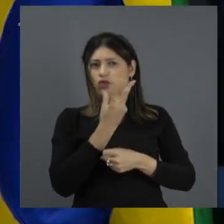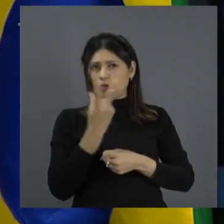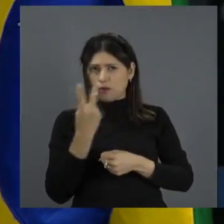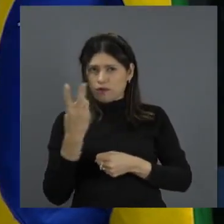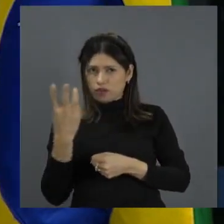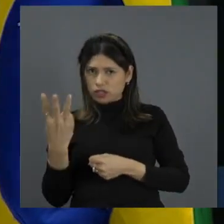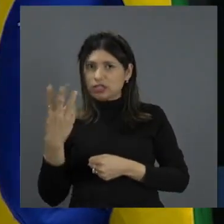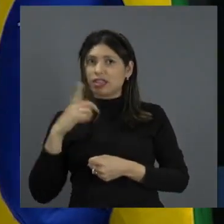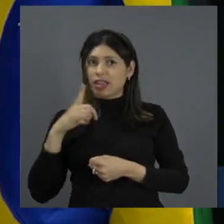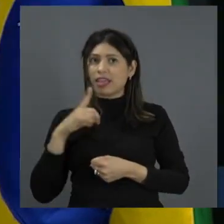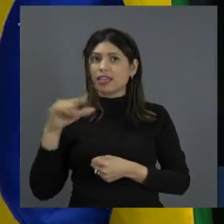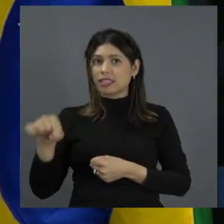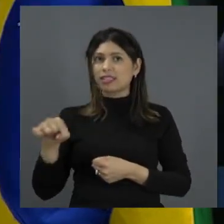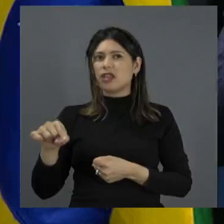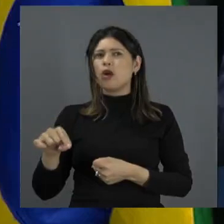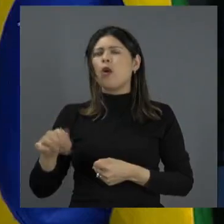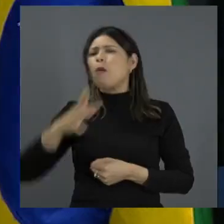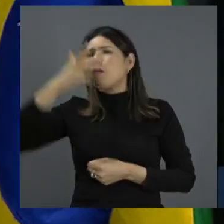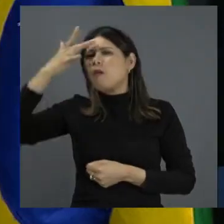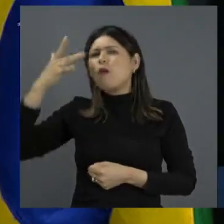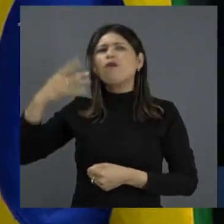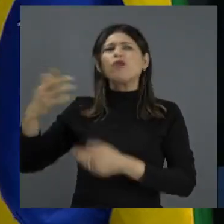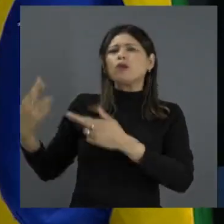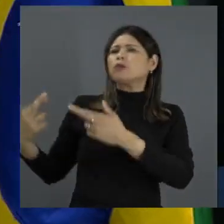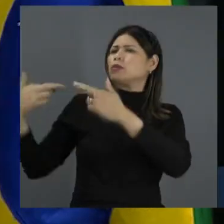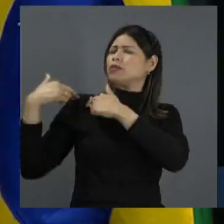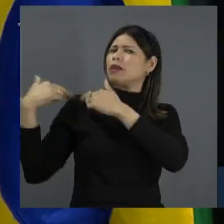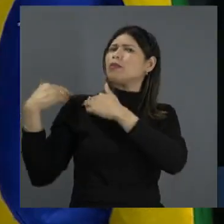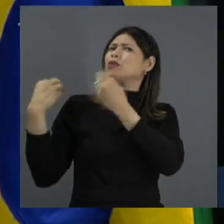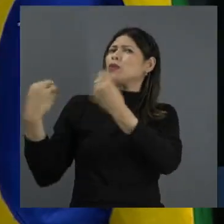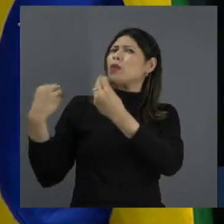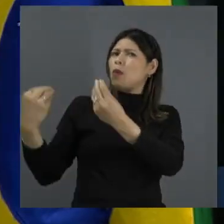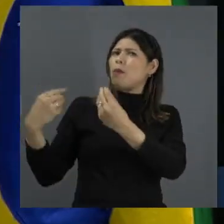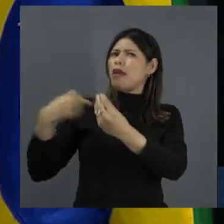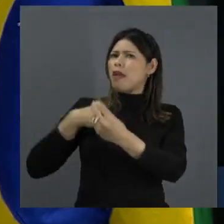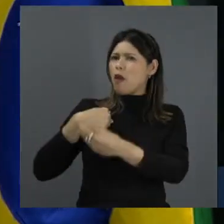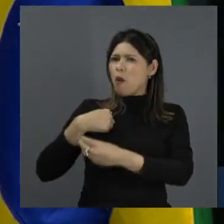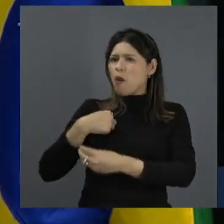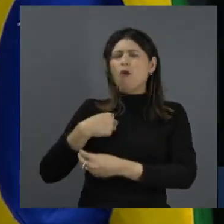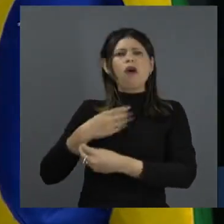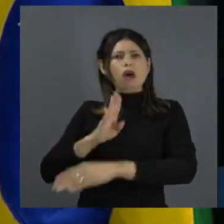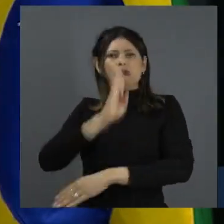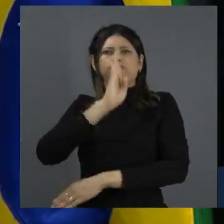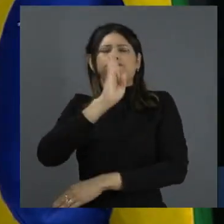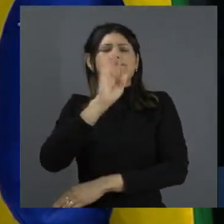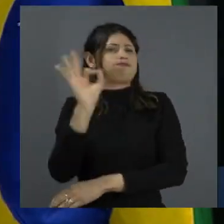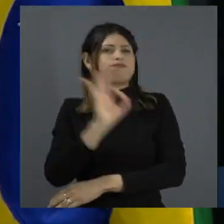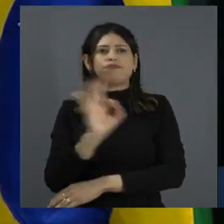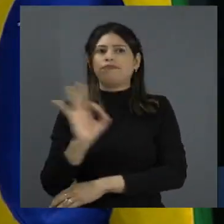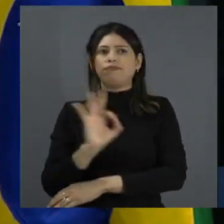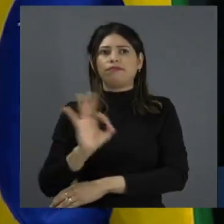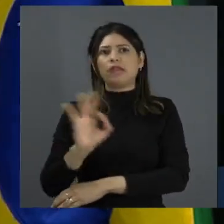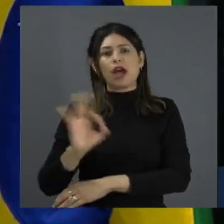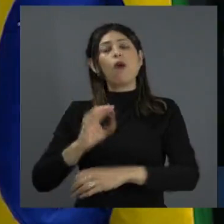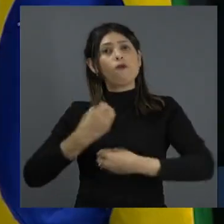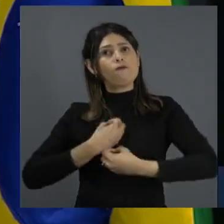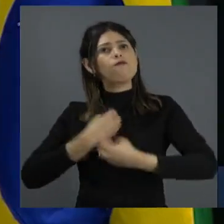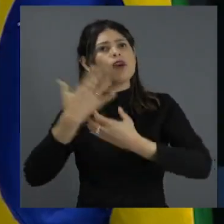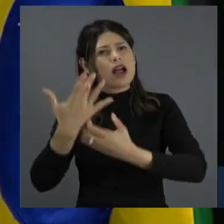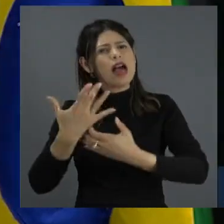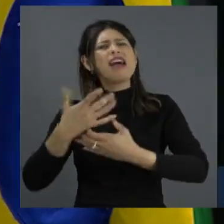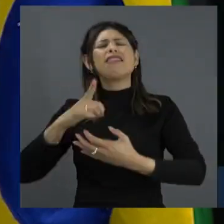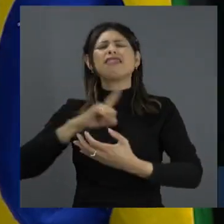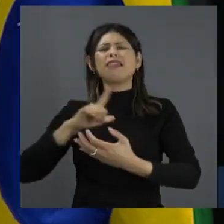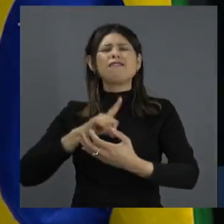Poderosos com as mãos de sangue. Eu não vou me calar sobre isso. São muitos os casos de